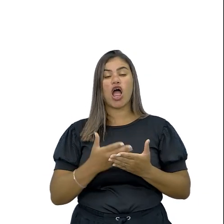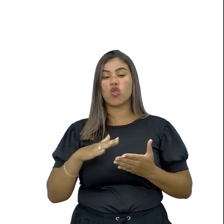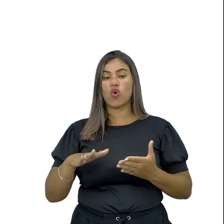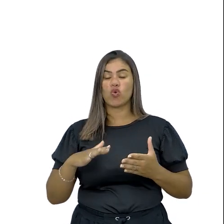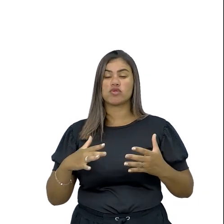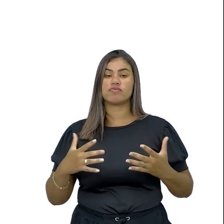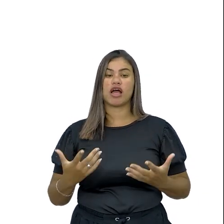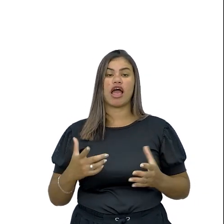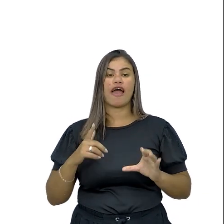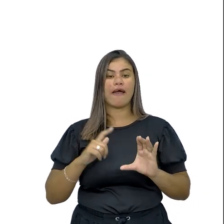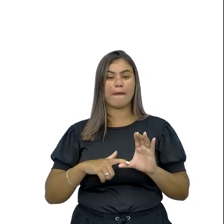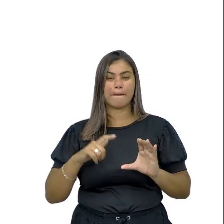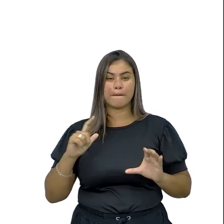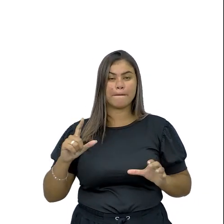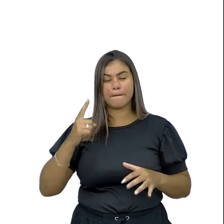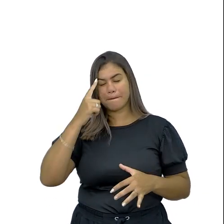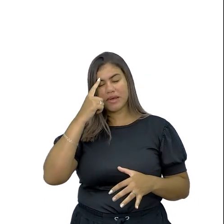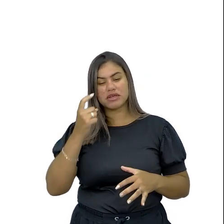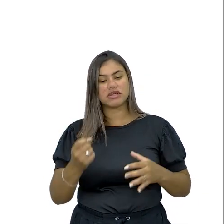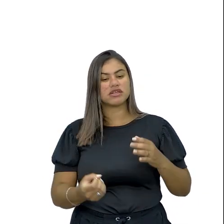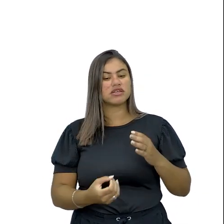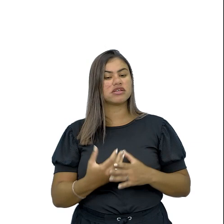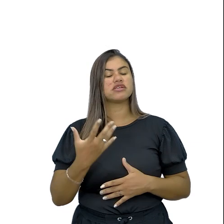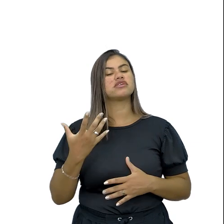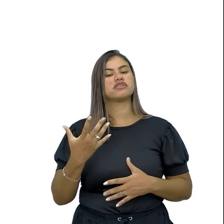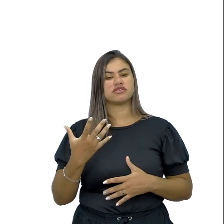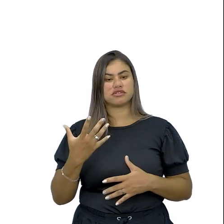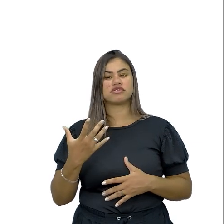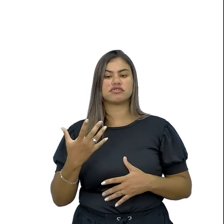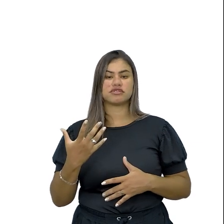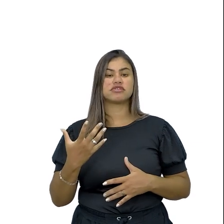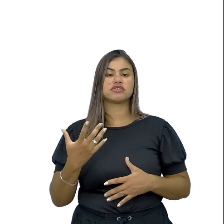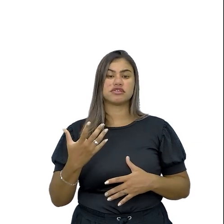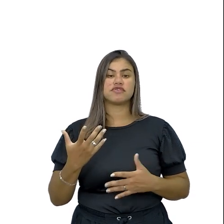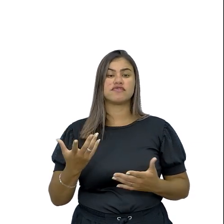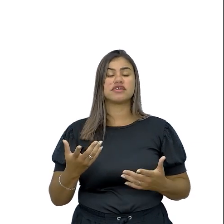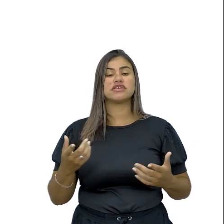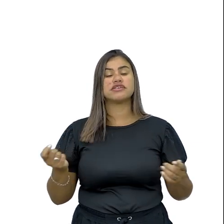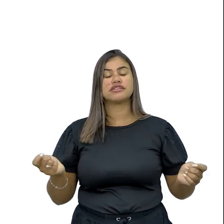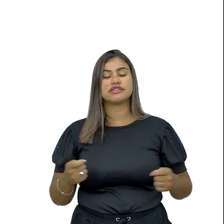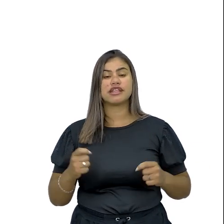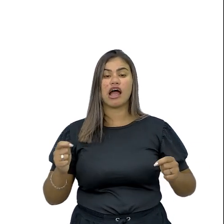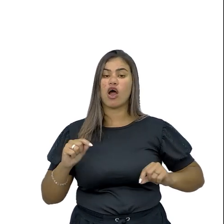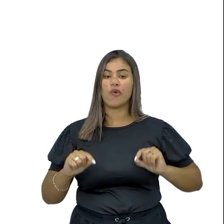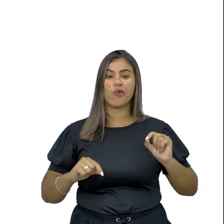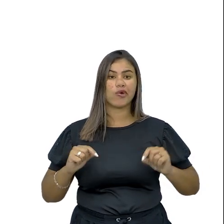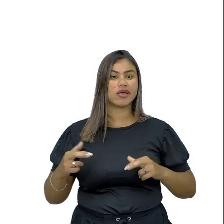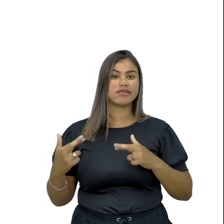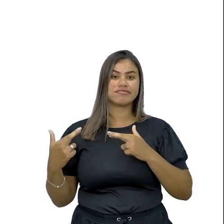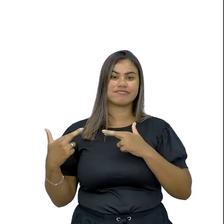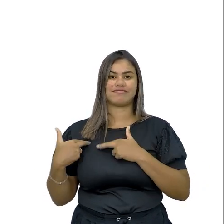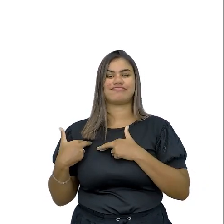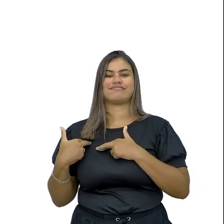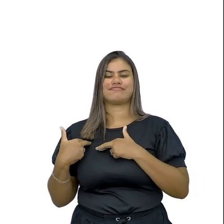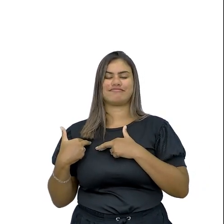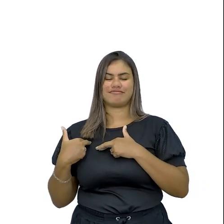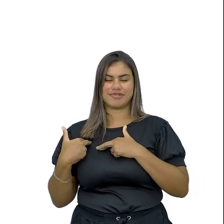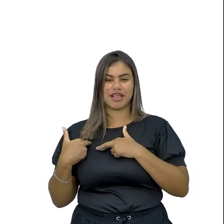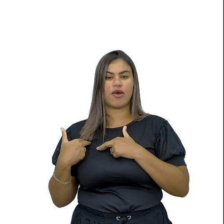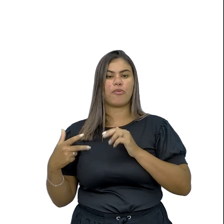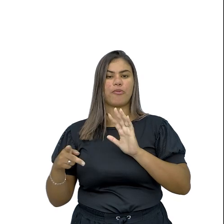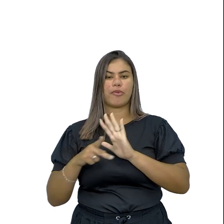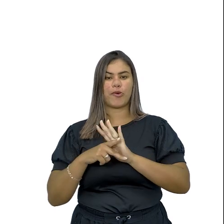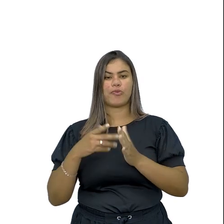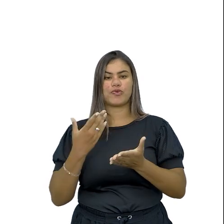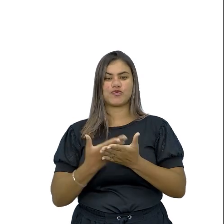mais autônoma, criativa e, por que não dizer, cada vez mais responsável pela construção do